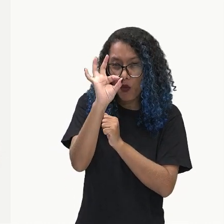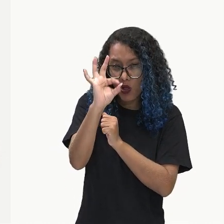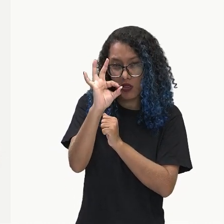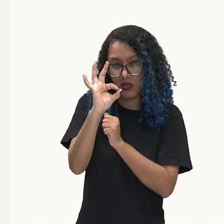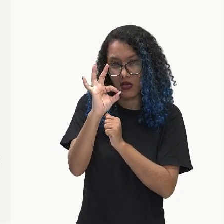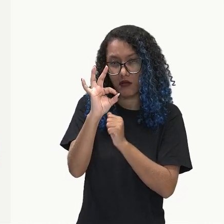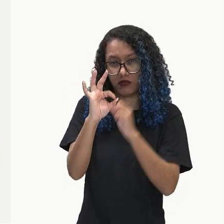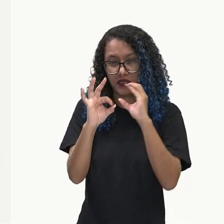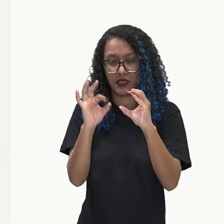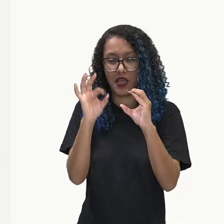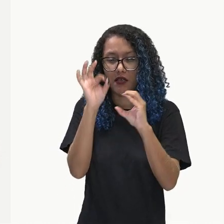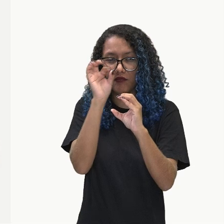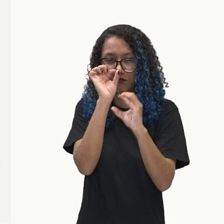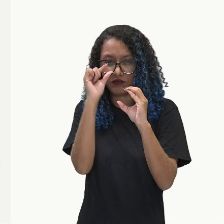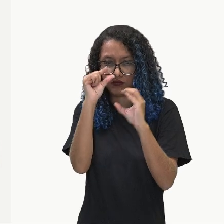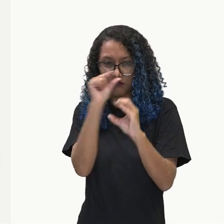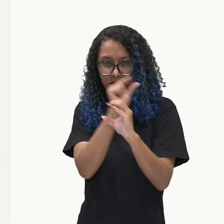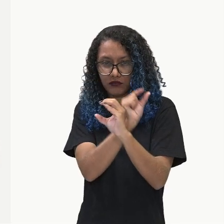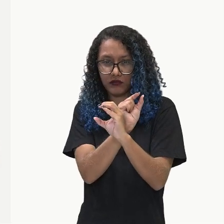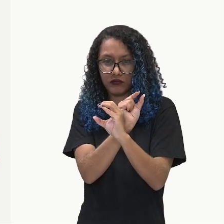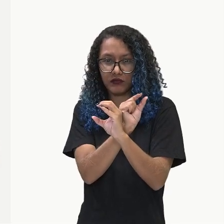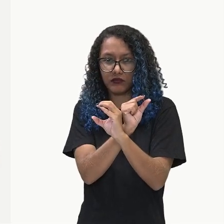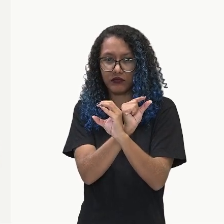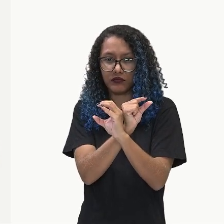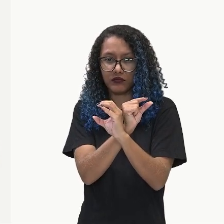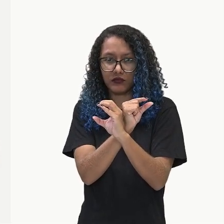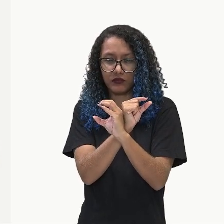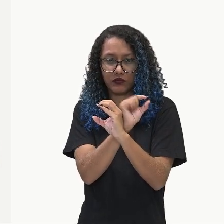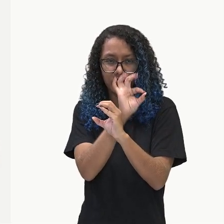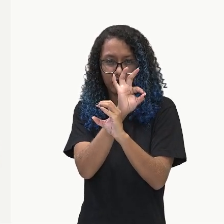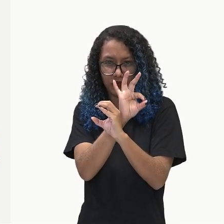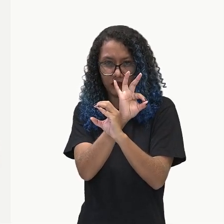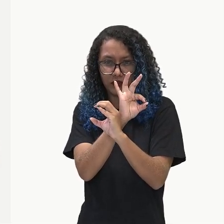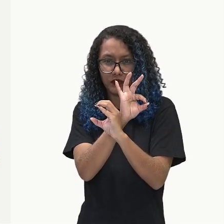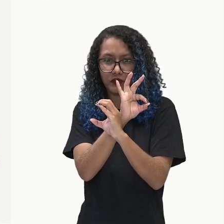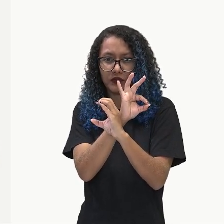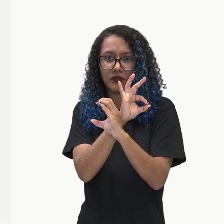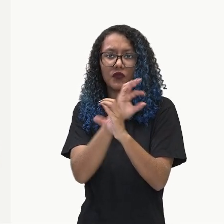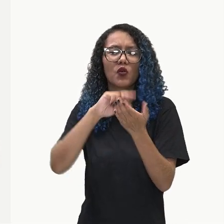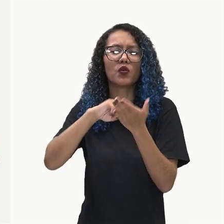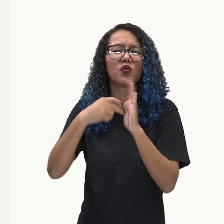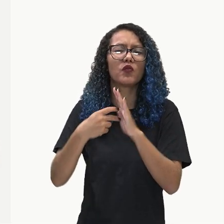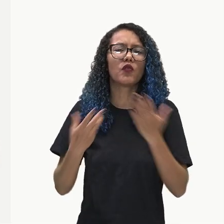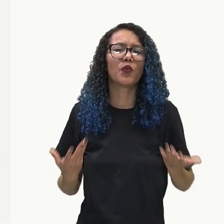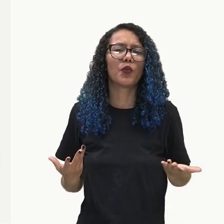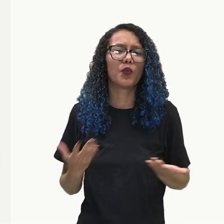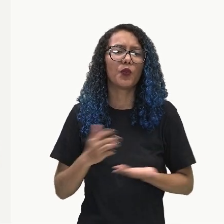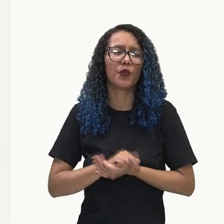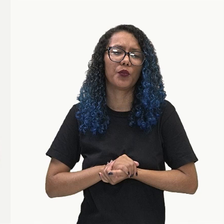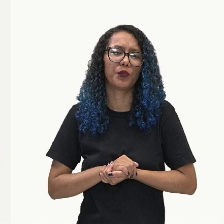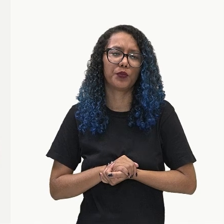significa isso, professora? É que o Celsius